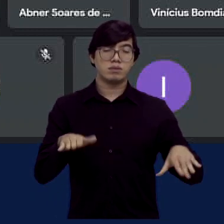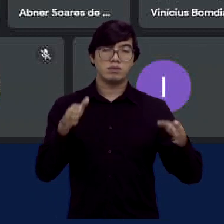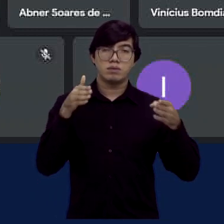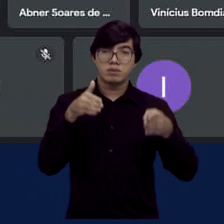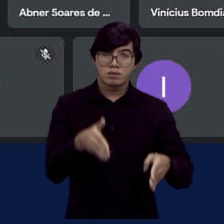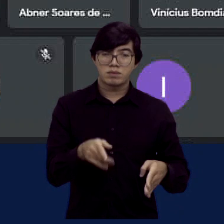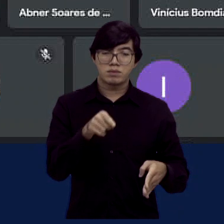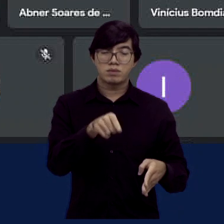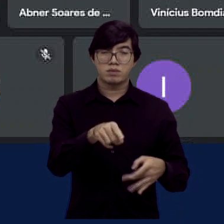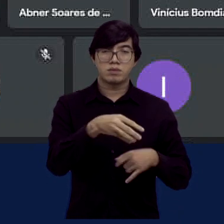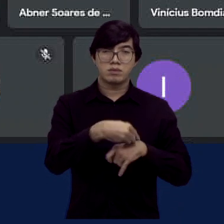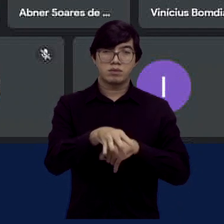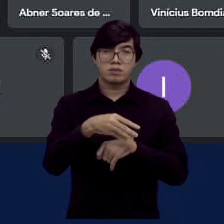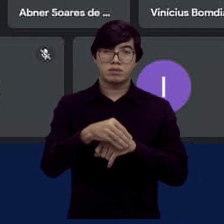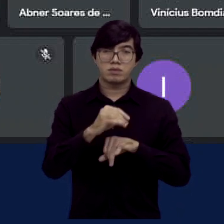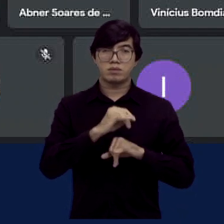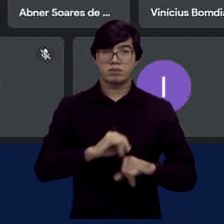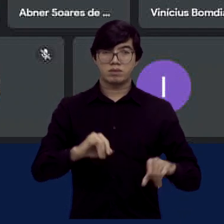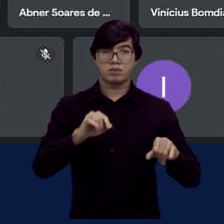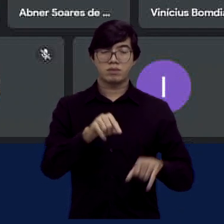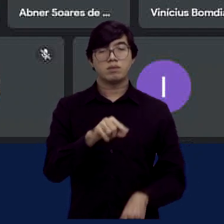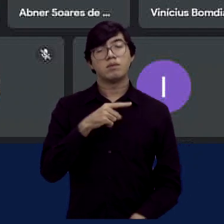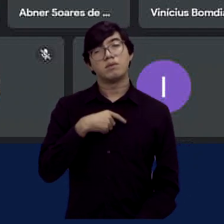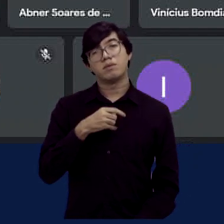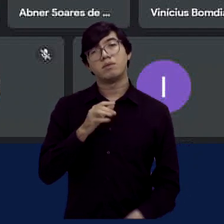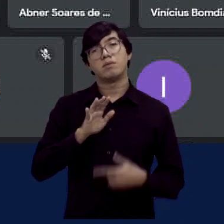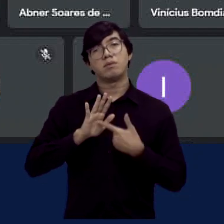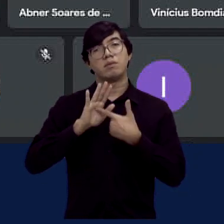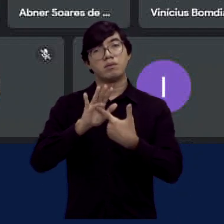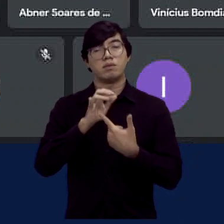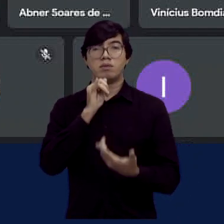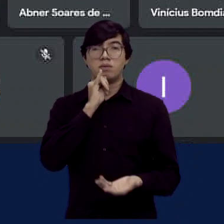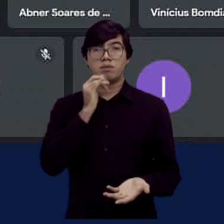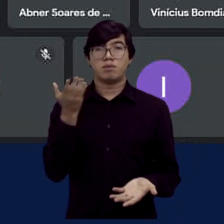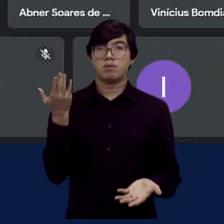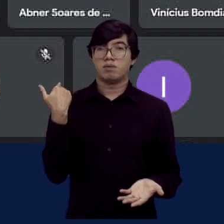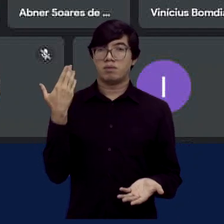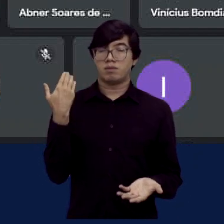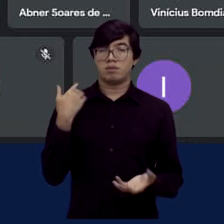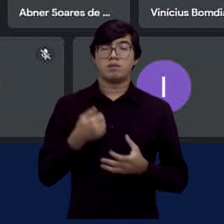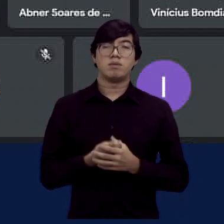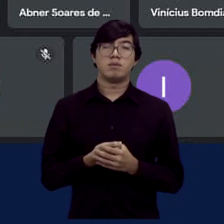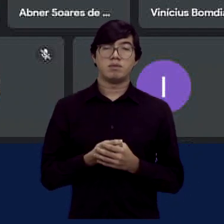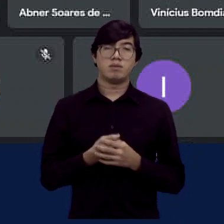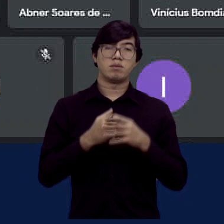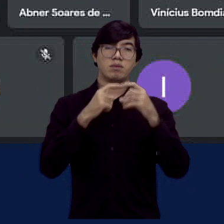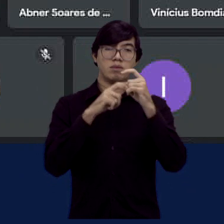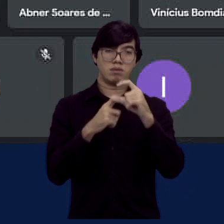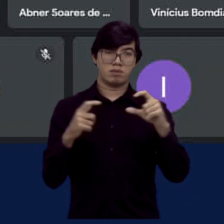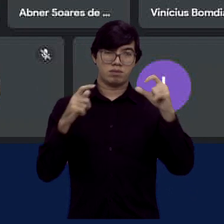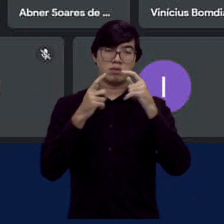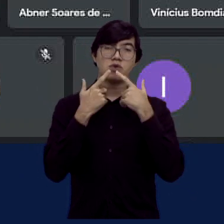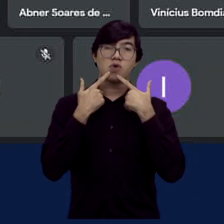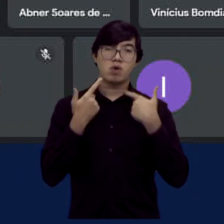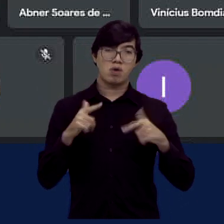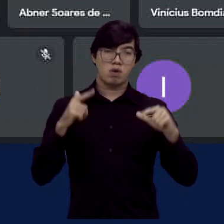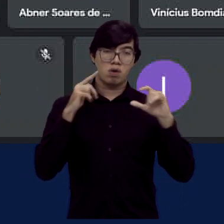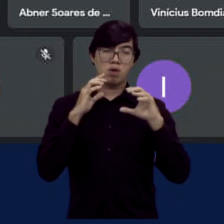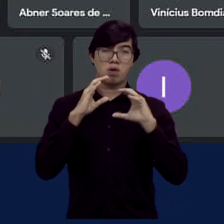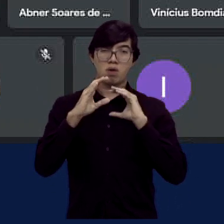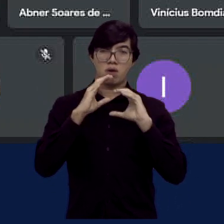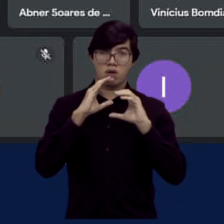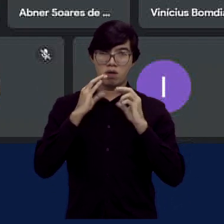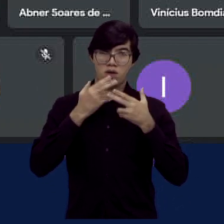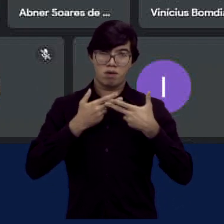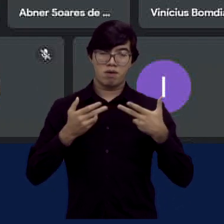um exemplo de uma tira que eu fiz, em que, como é uma linguagem comunicativa, como é uma linguagem imagética, você